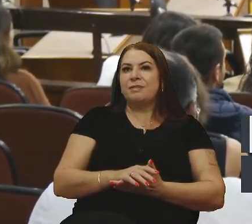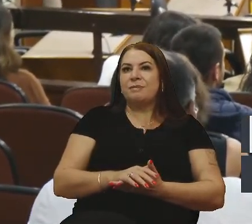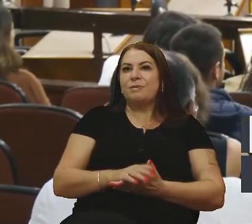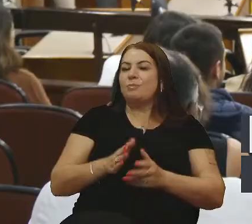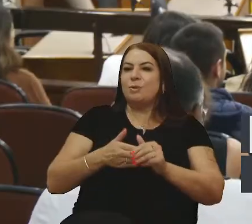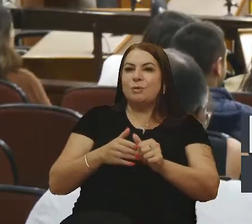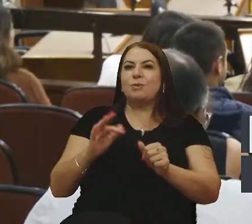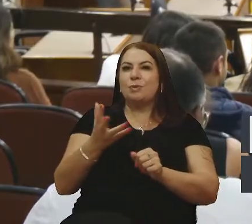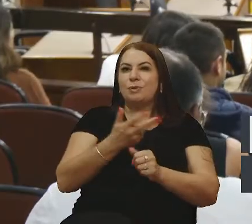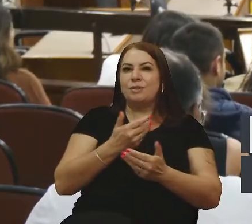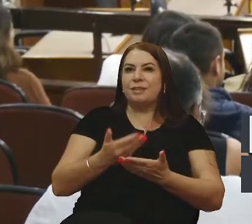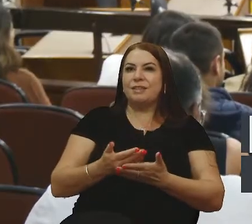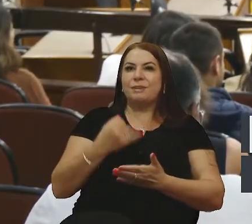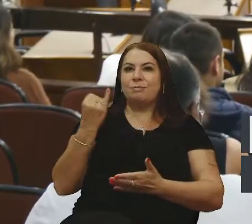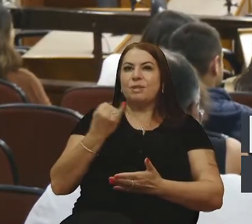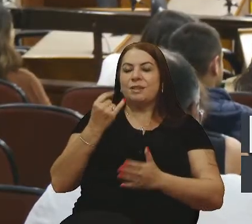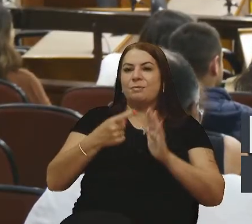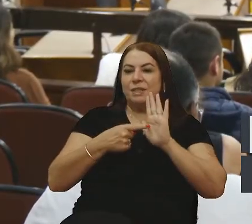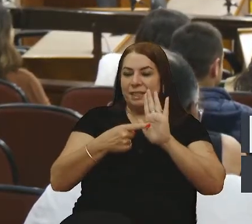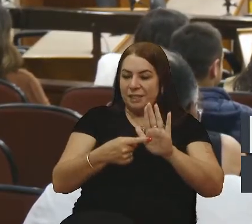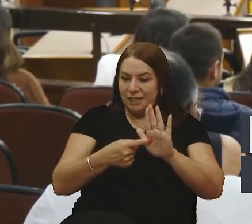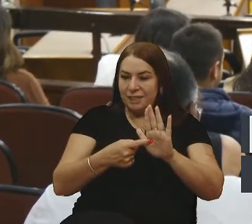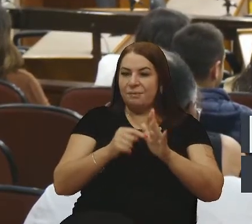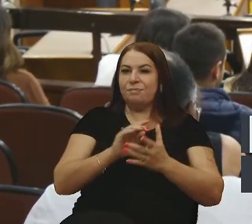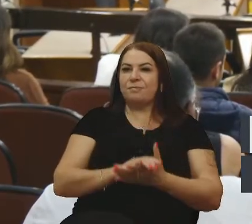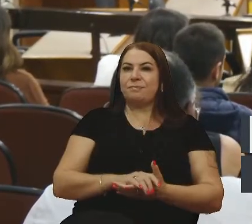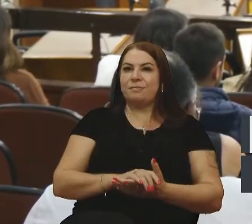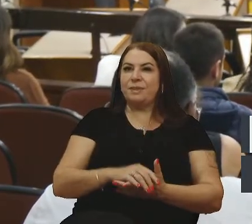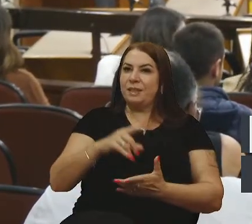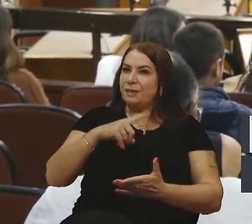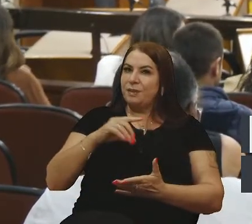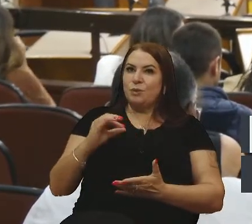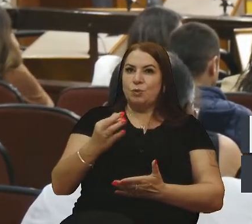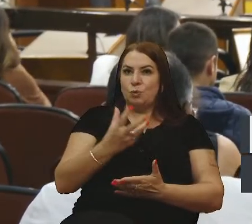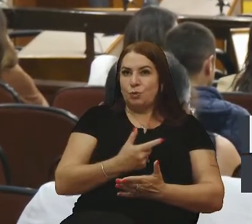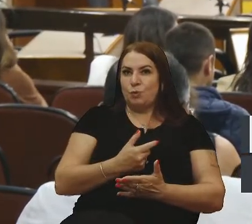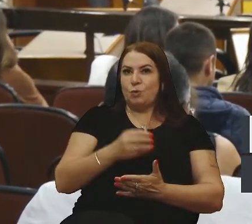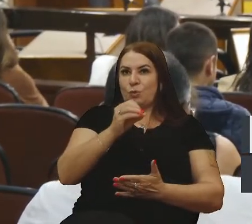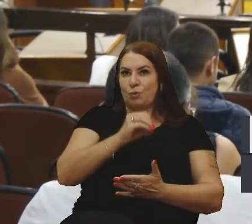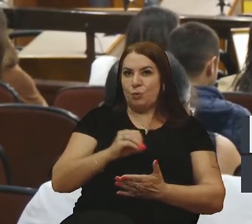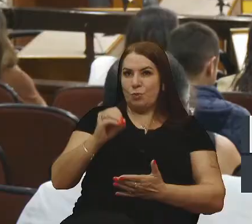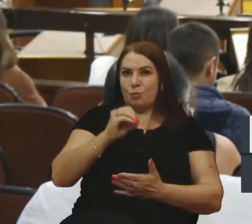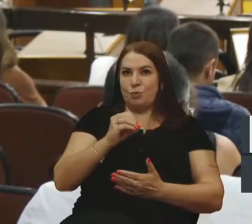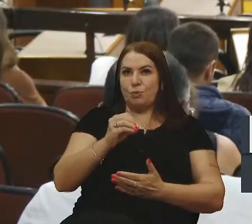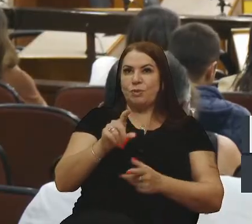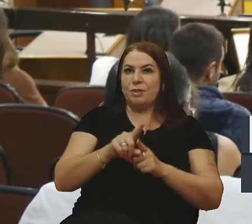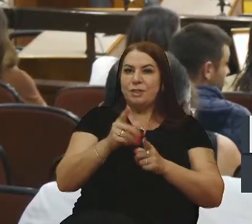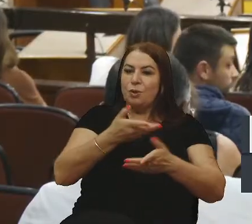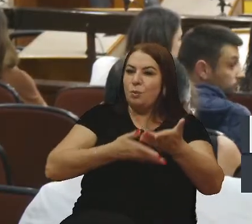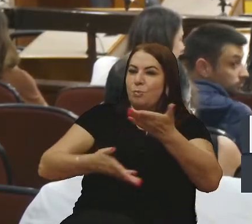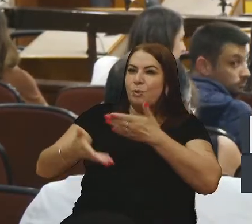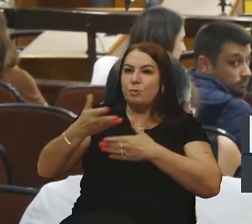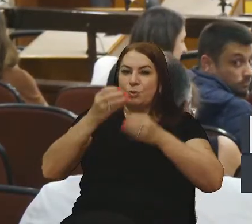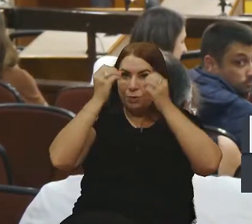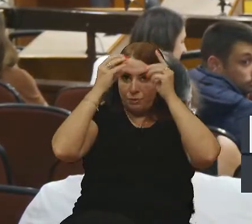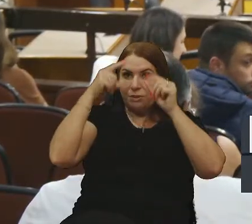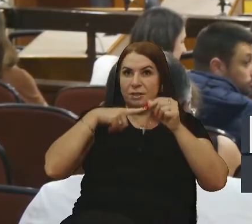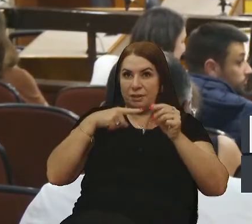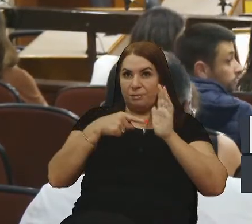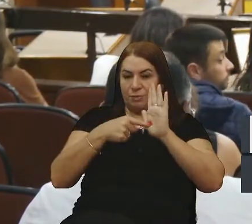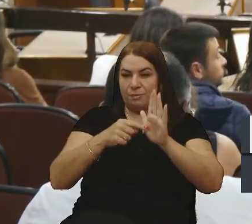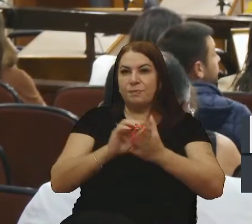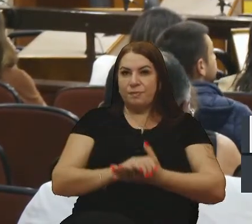acompanhem todos essa importante apresentação e que tenhamos todos um ótimo compartilhamento desse conhecimento que vai ser